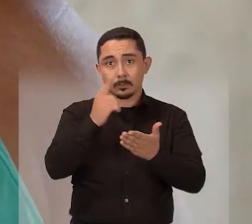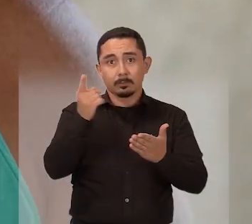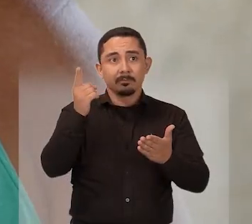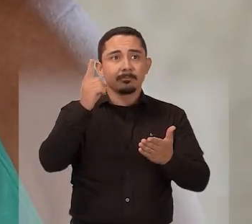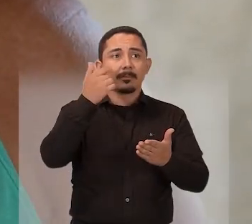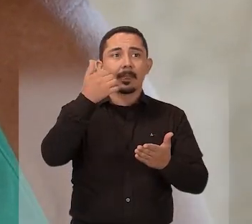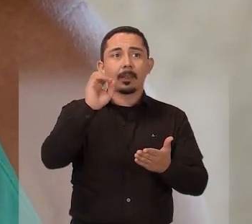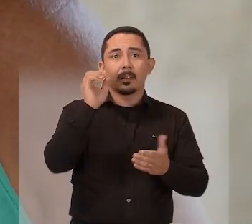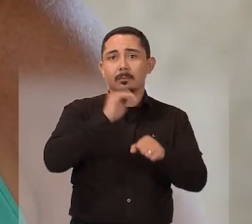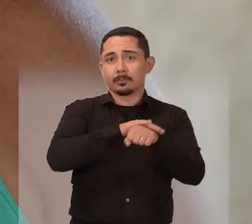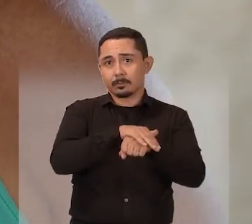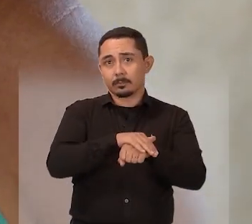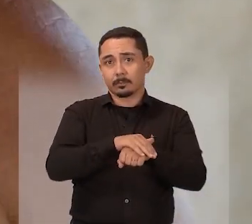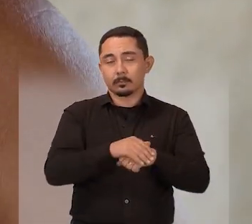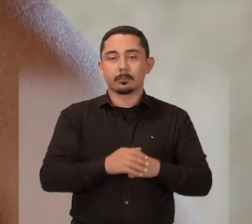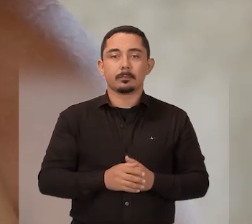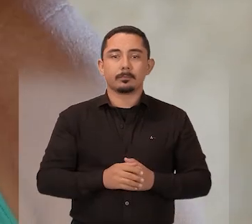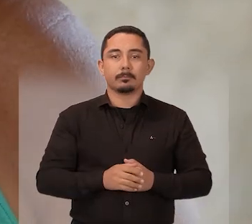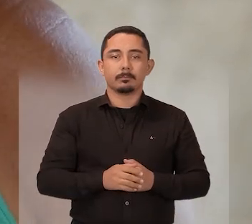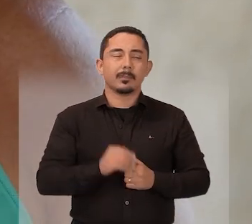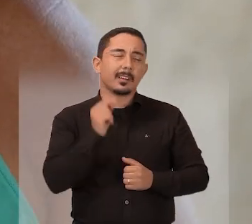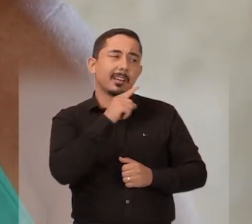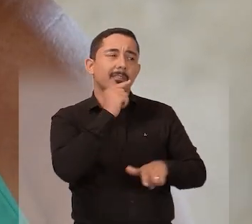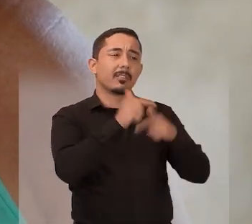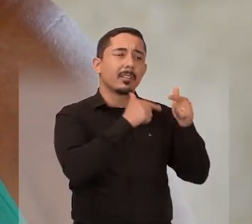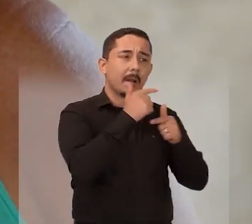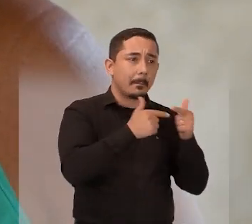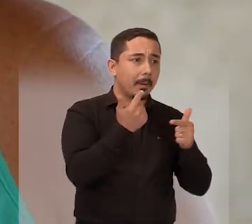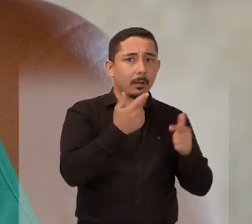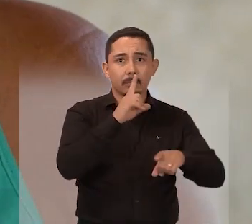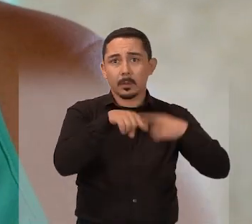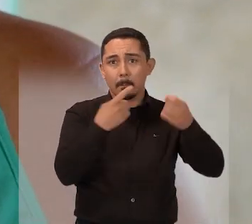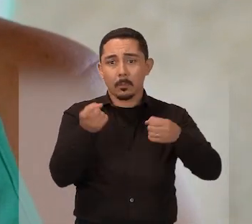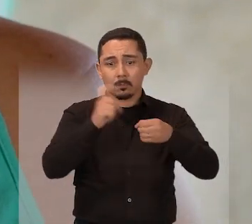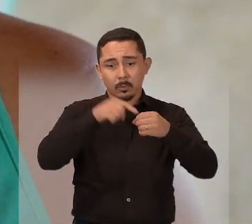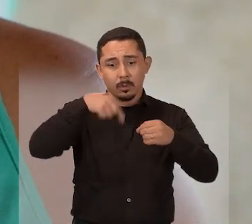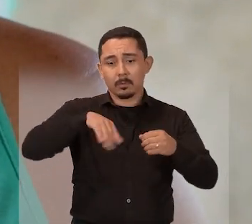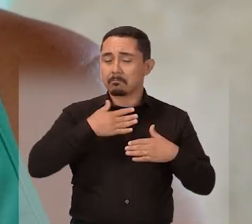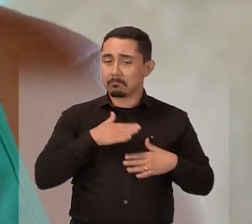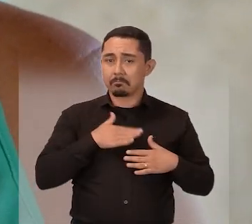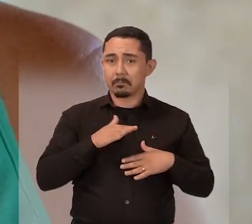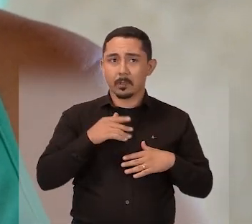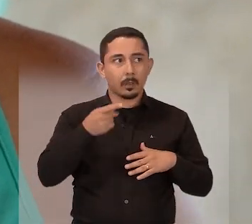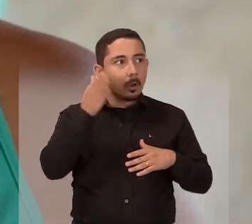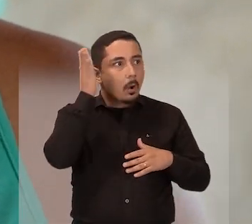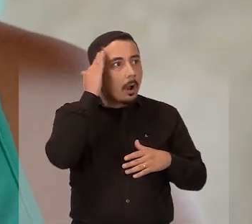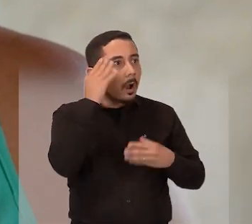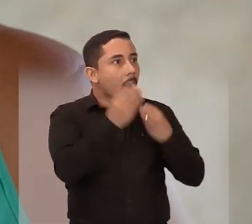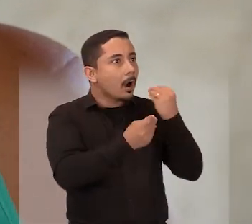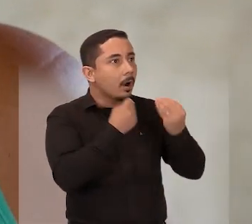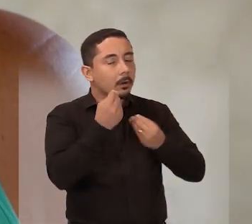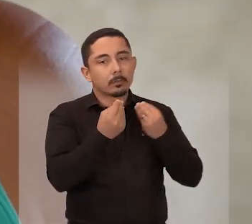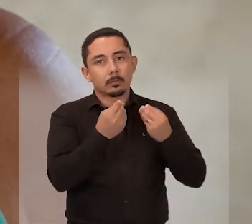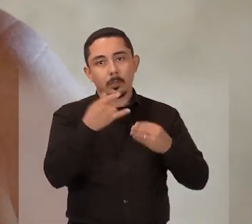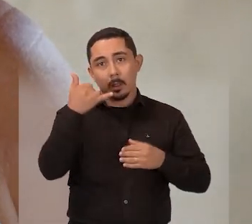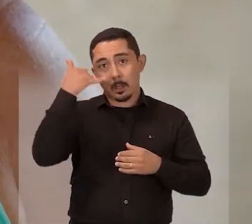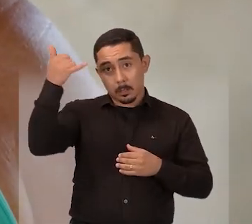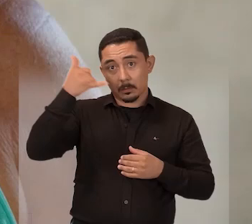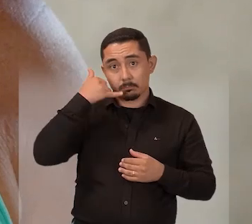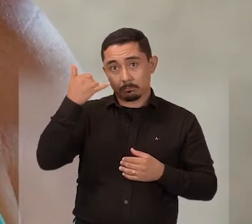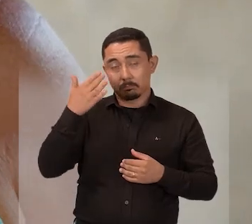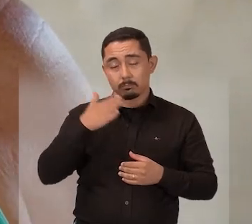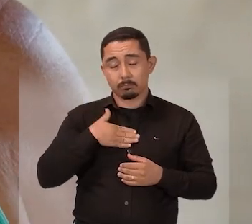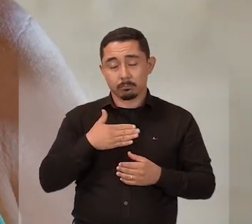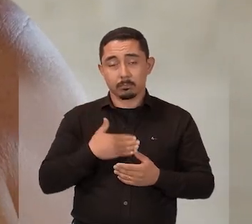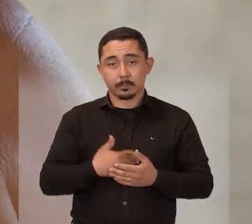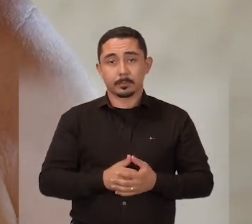noite. Ele foi trabalhar, eu fiquei aqui bem, né? Aí depois, aí soube disso, o que estava acontecendo lá. Aí ele pegou,